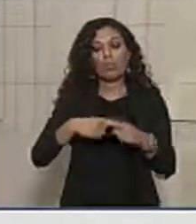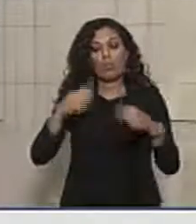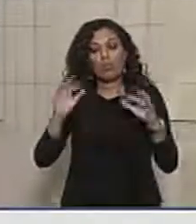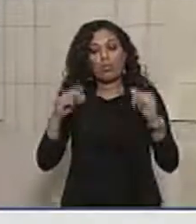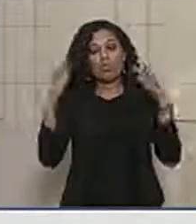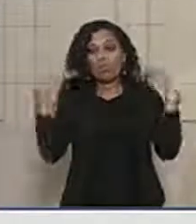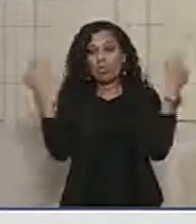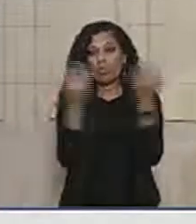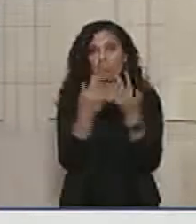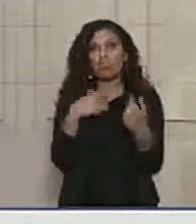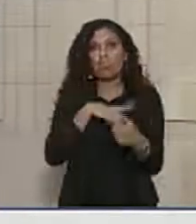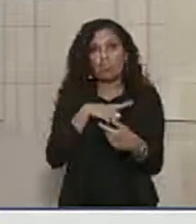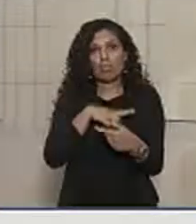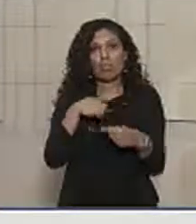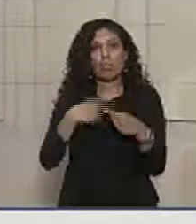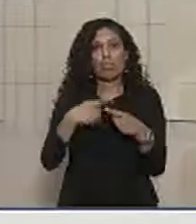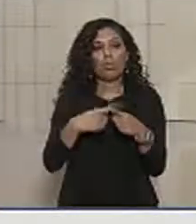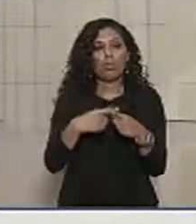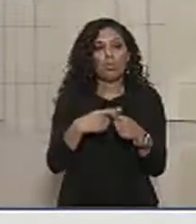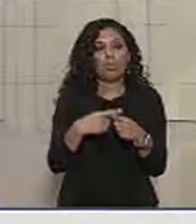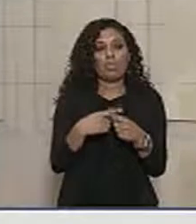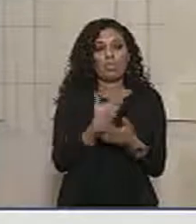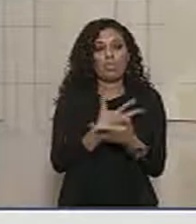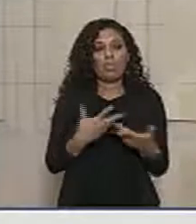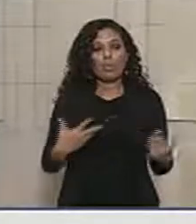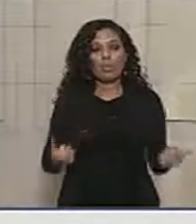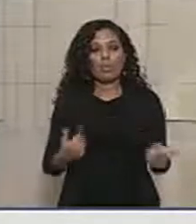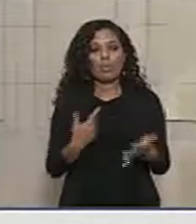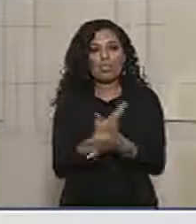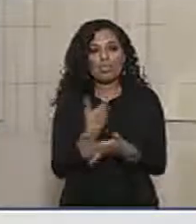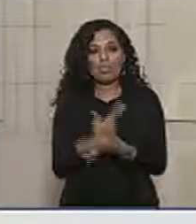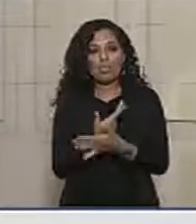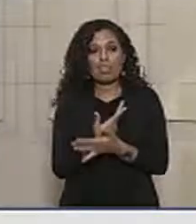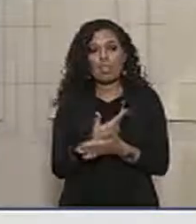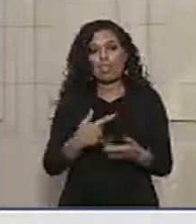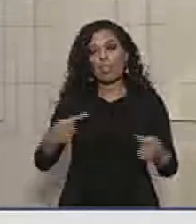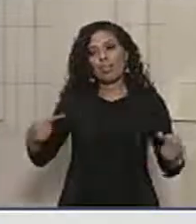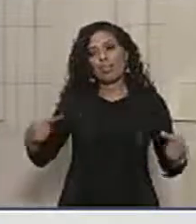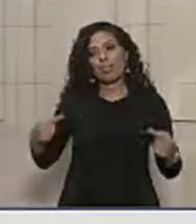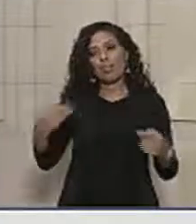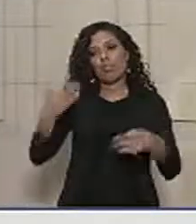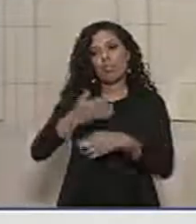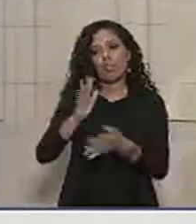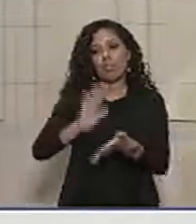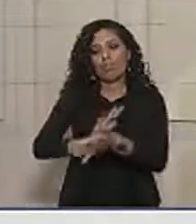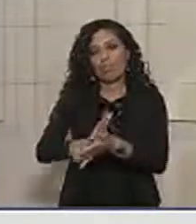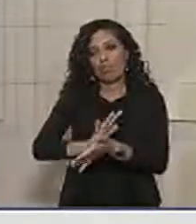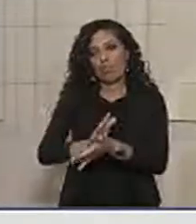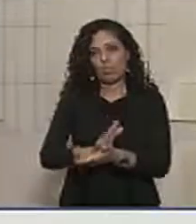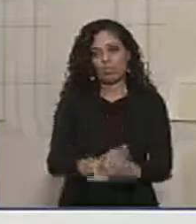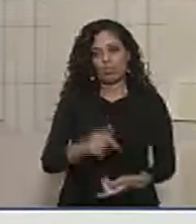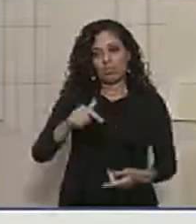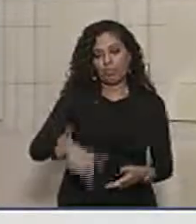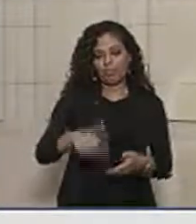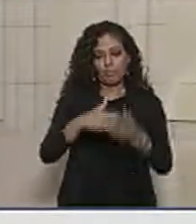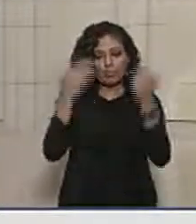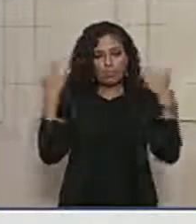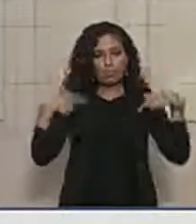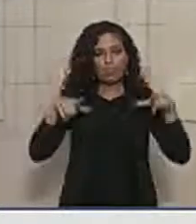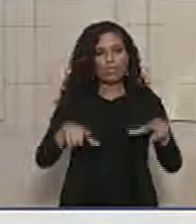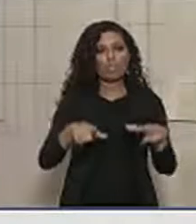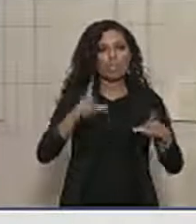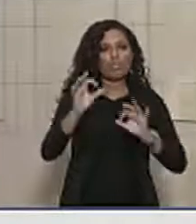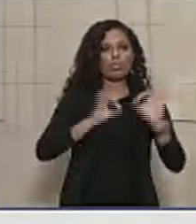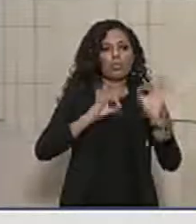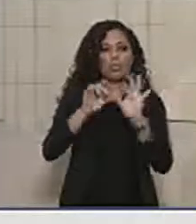famílias, pois a ignorância vai levar, certamente, ao preconceito. Na LERJ, diversas leis já foram